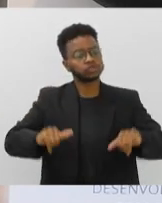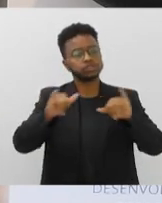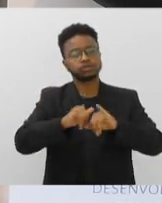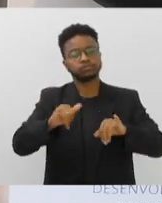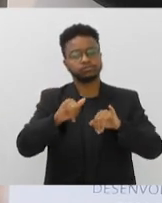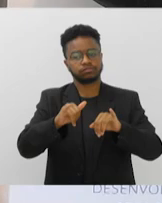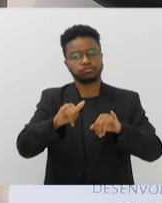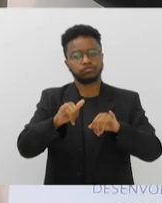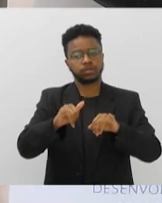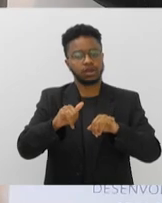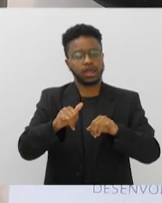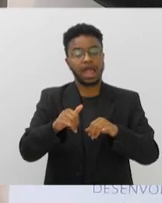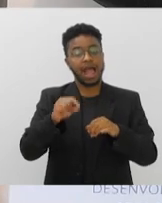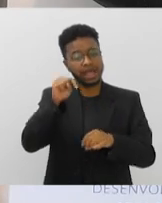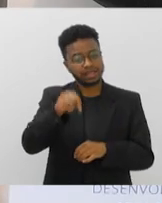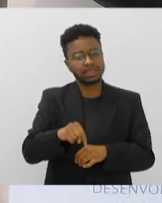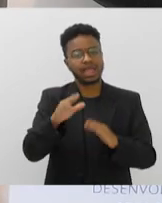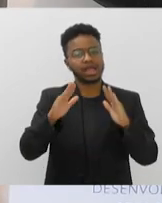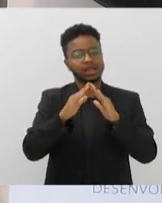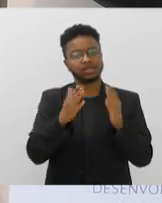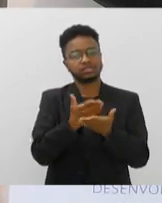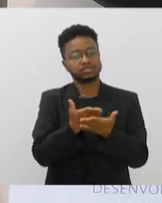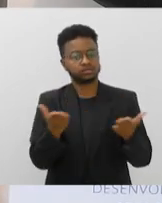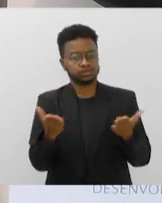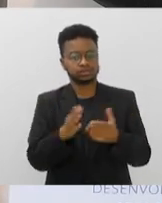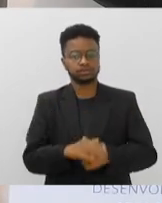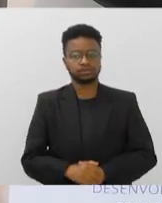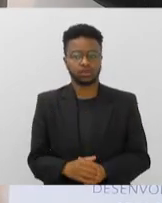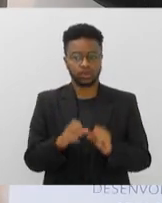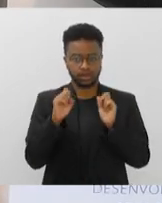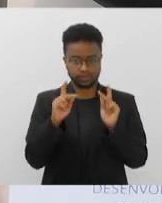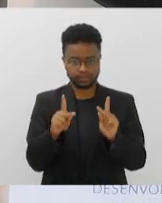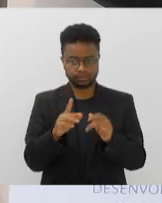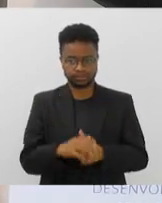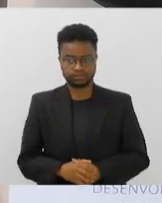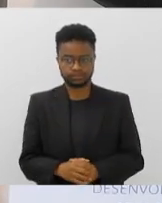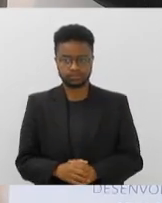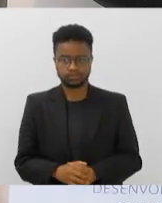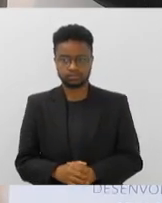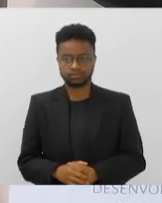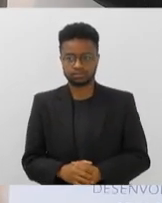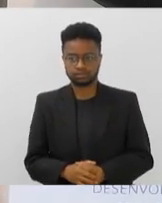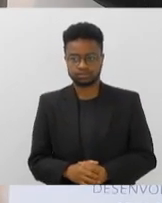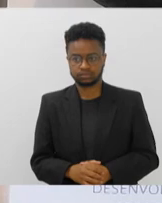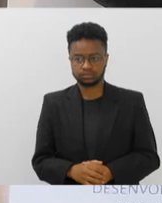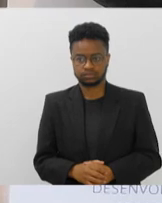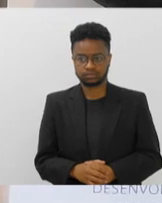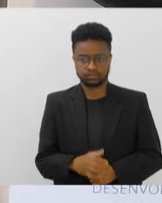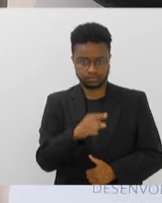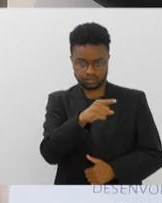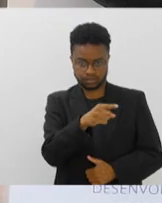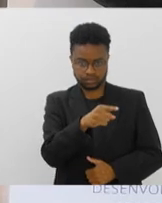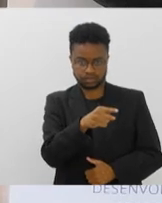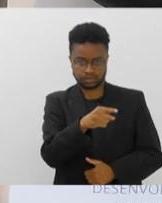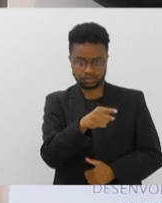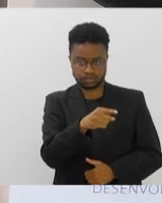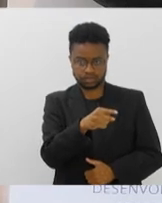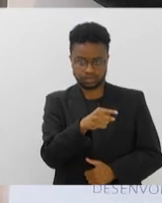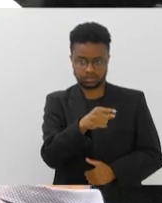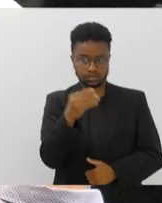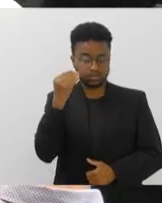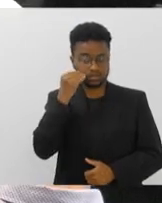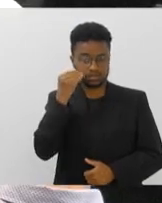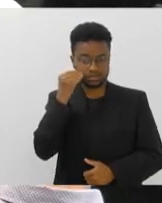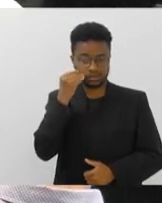ecos aqui é a casa de todos vocês tá bom eh é ele tava na frente é só para para